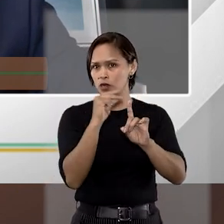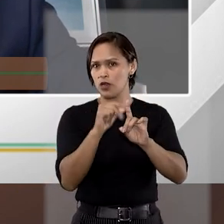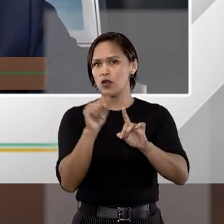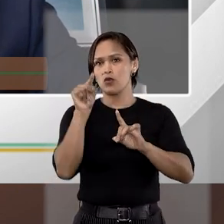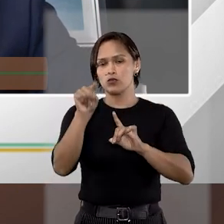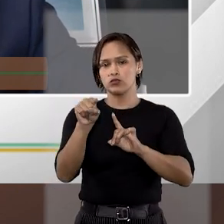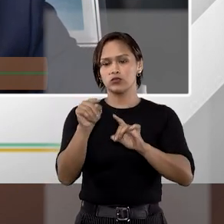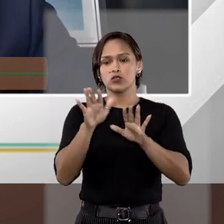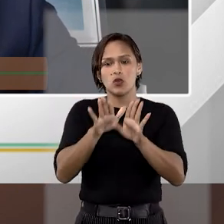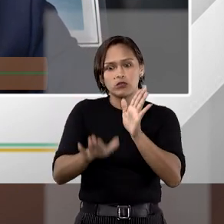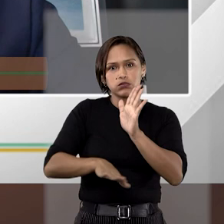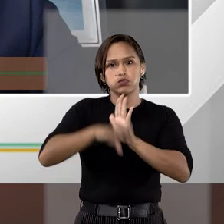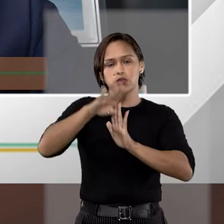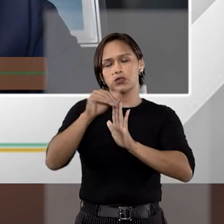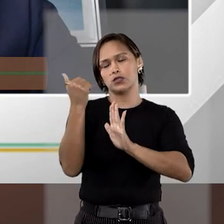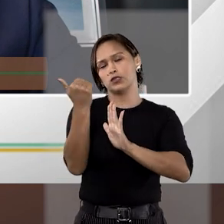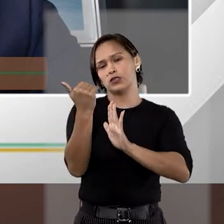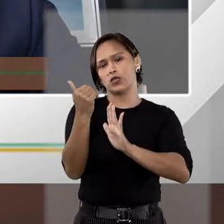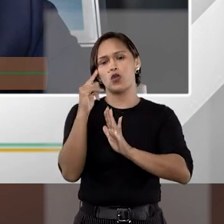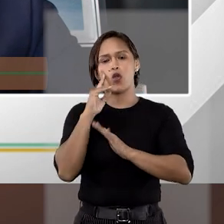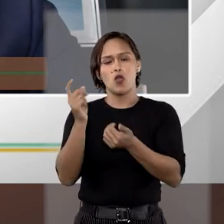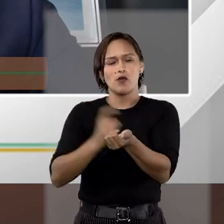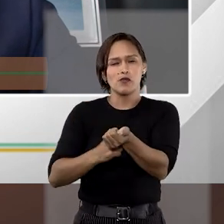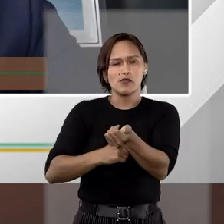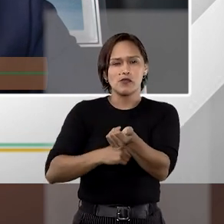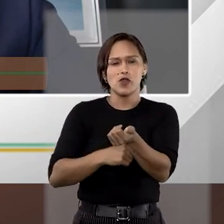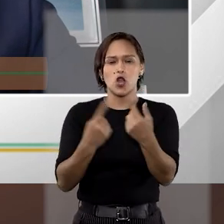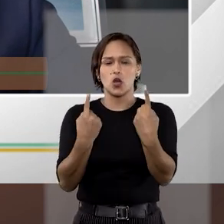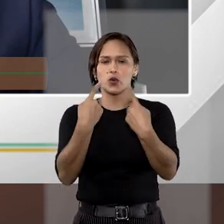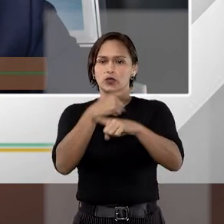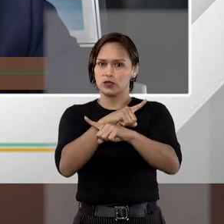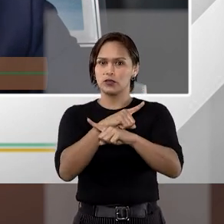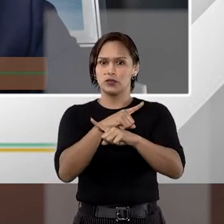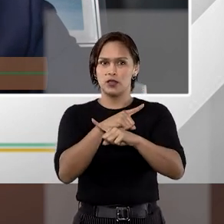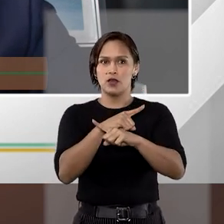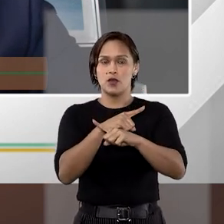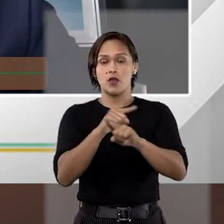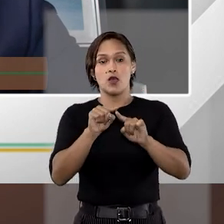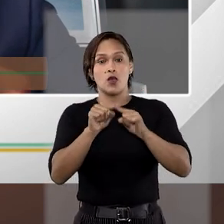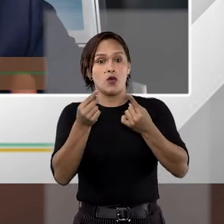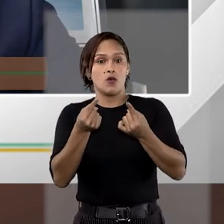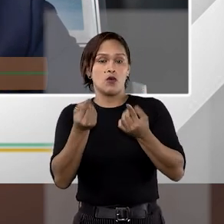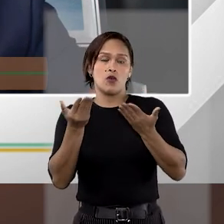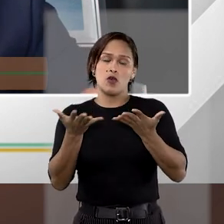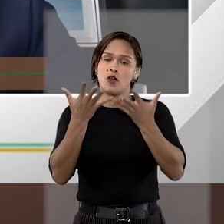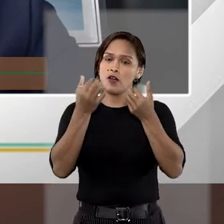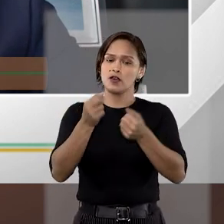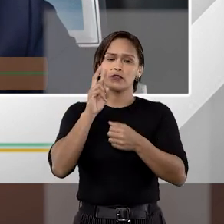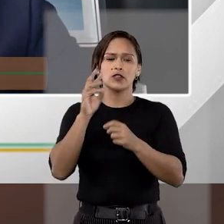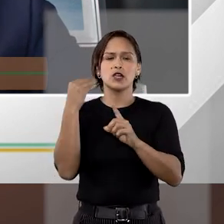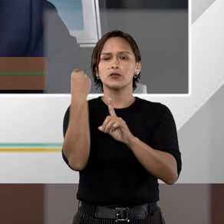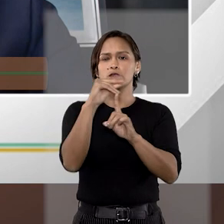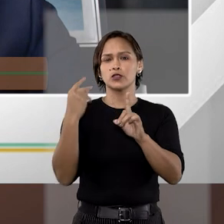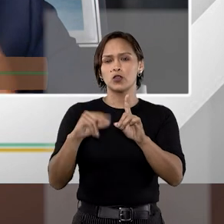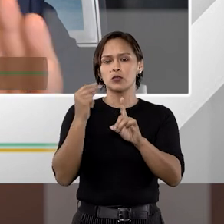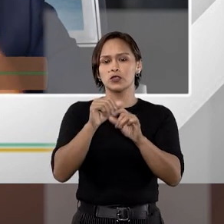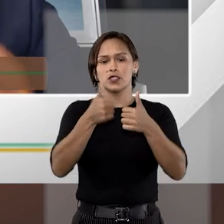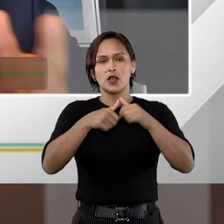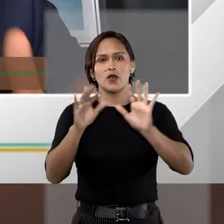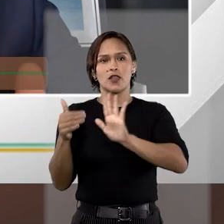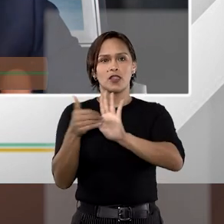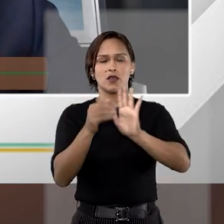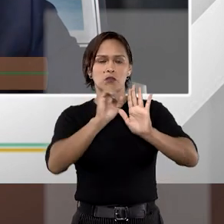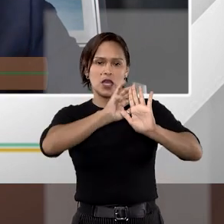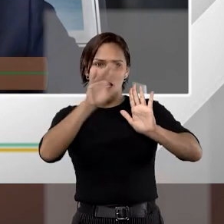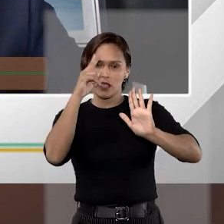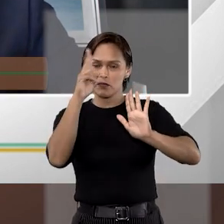O senhor Se excedeu talvez vias de fato a contravenção né Sérgio ou vamos deixar lesão corporal que é o